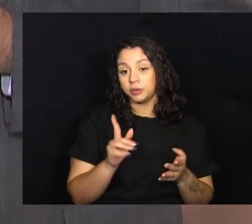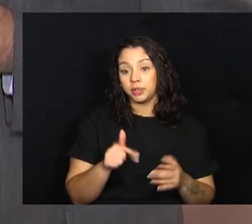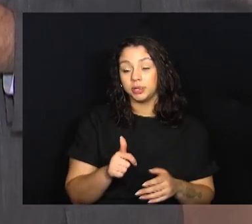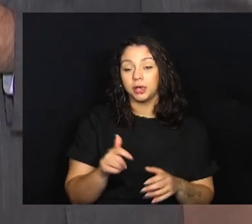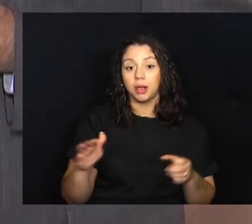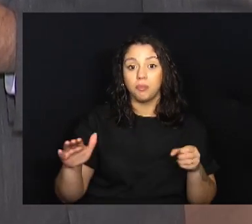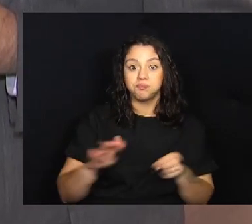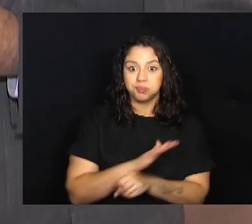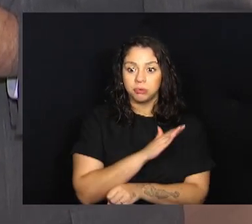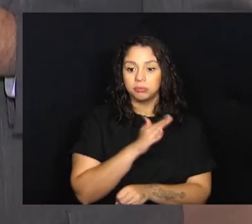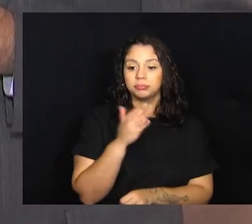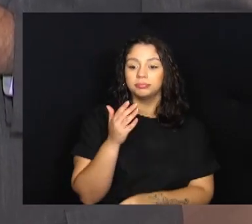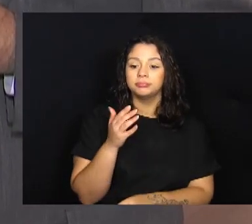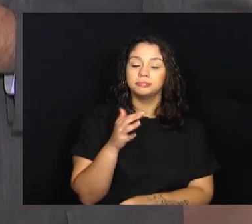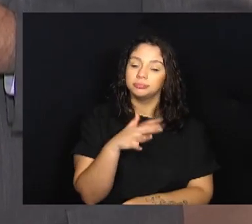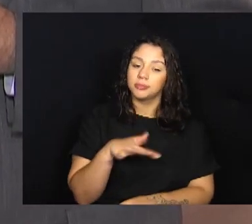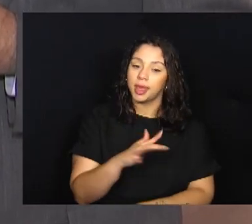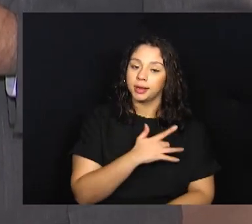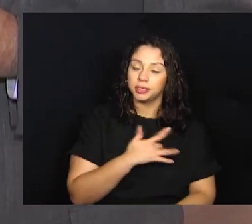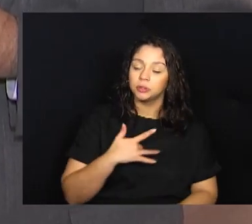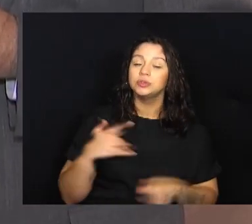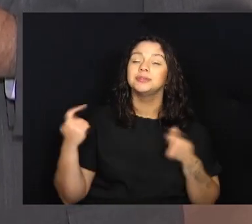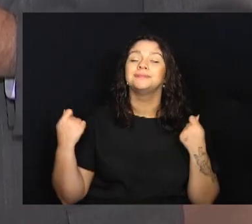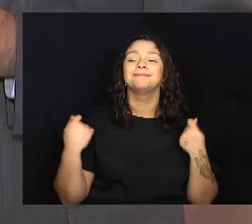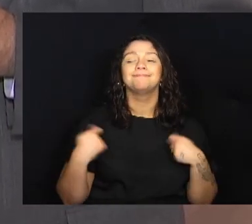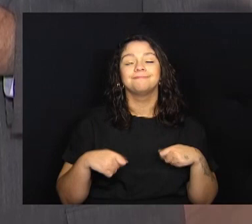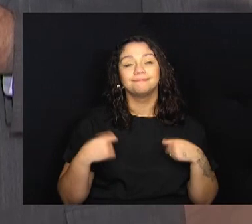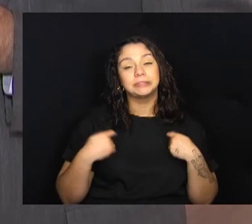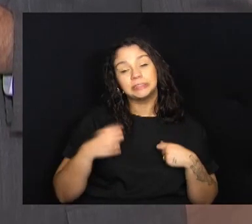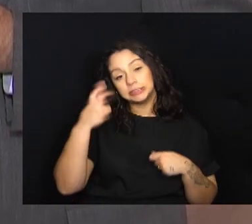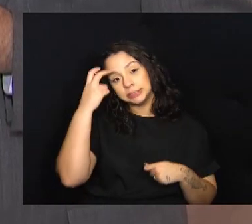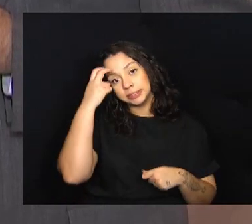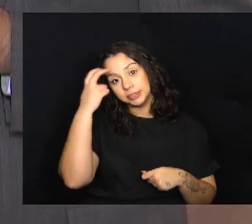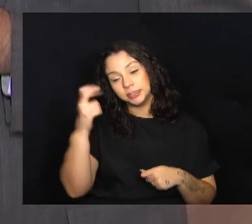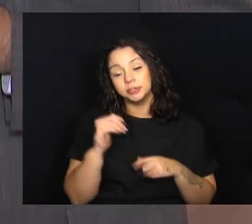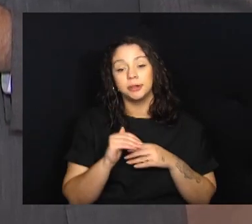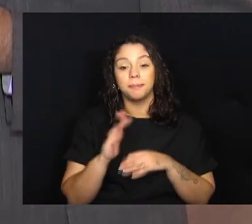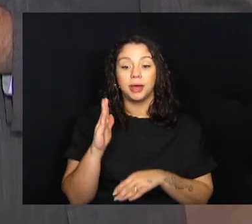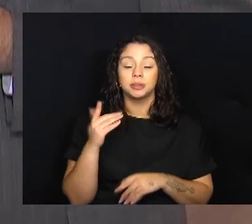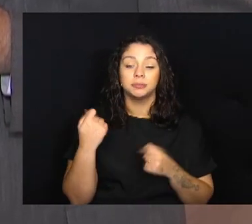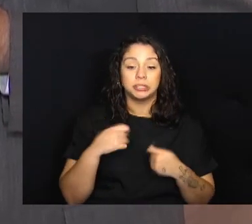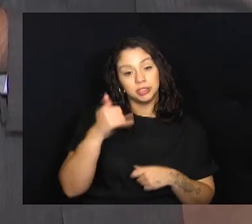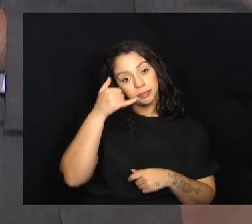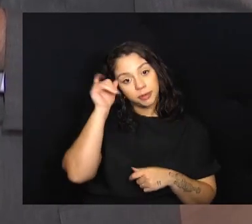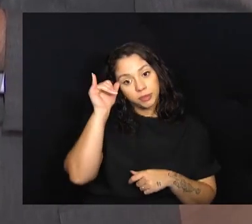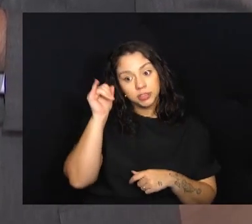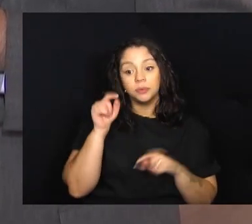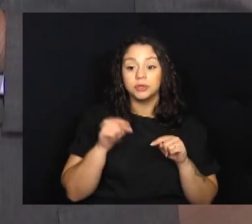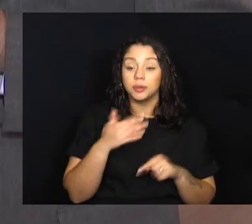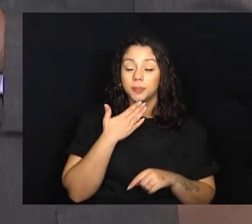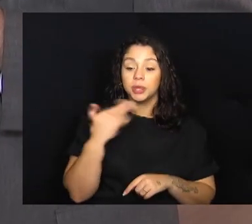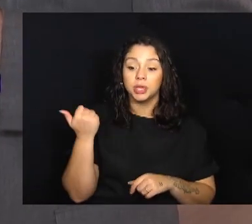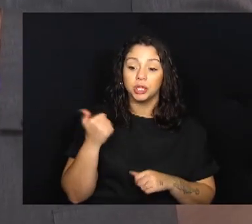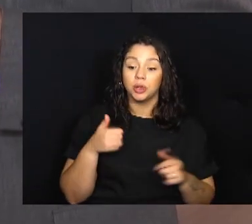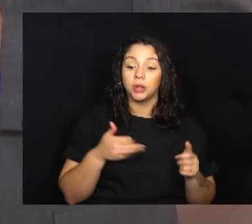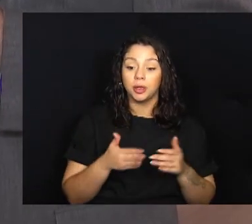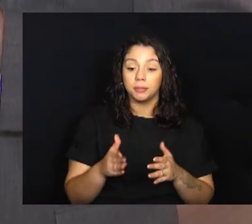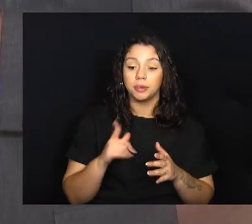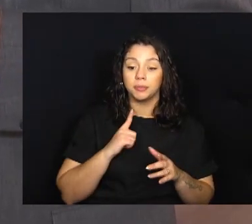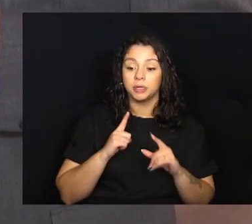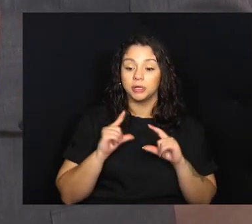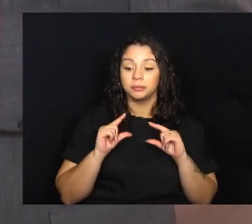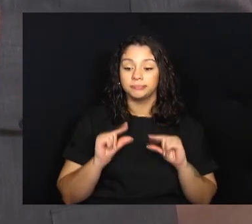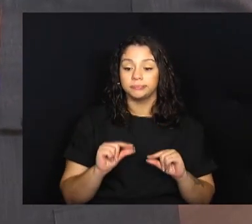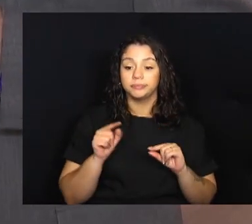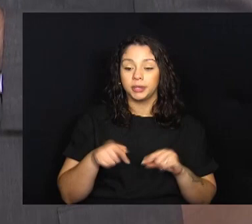de saúde. Então nós precisamos ser mais inteligentes e trabalhar com prevenção. Esse é o melhor caminho para reduzir o número